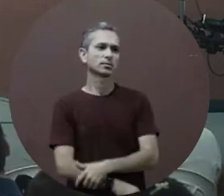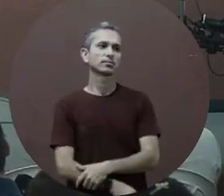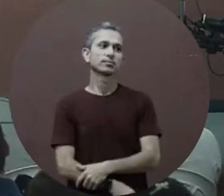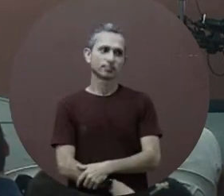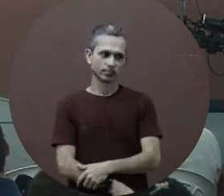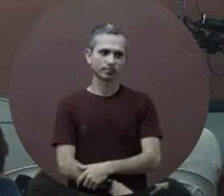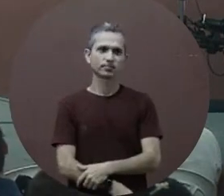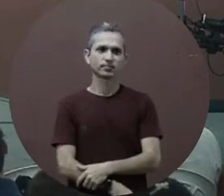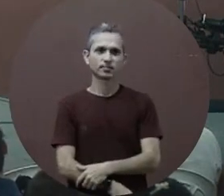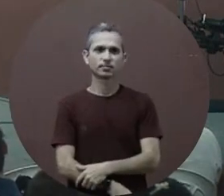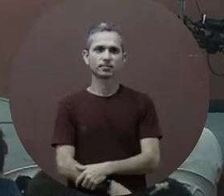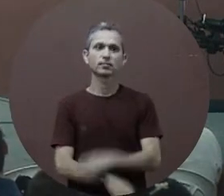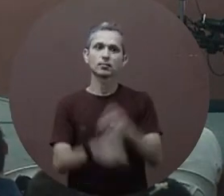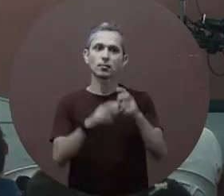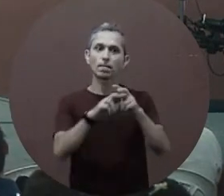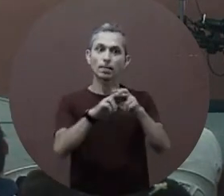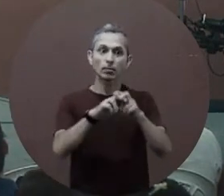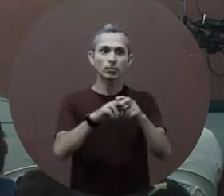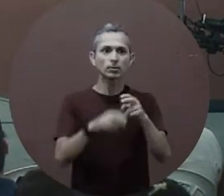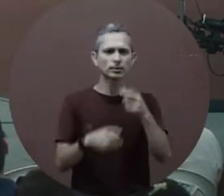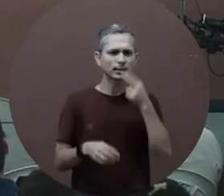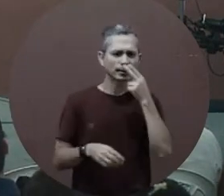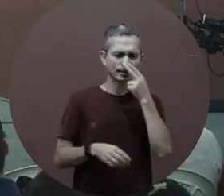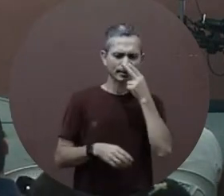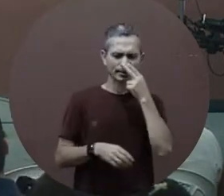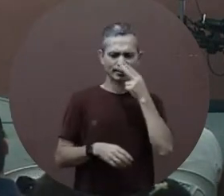Por isso que crente...